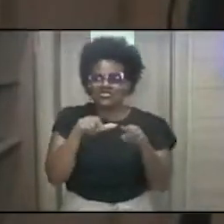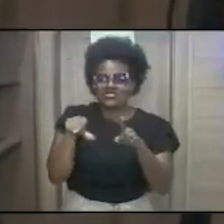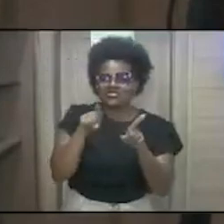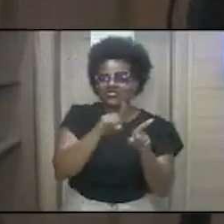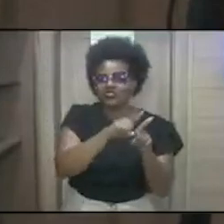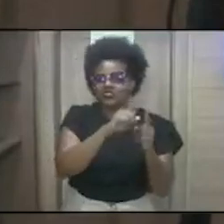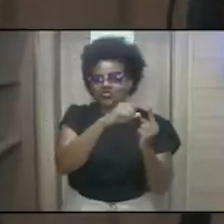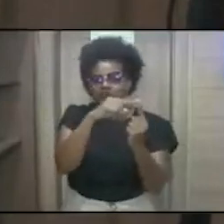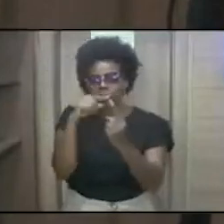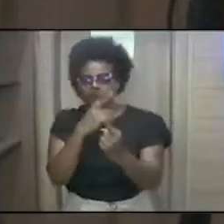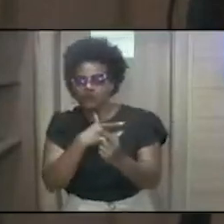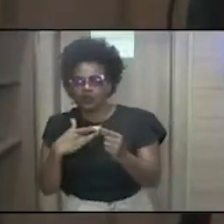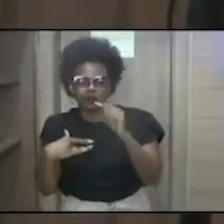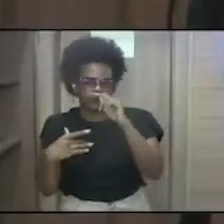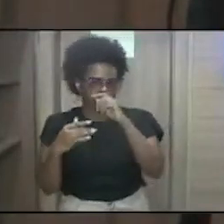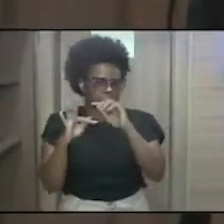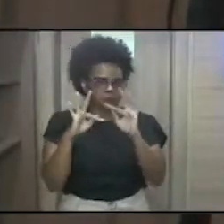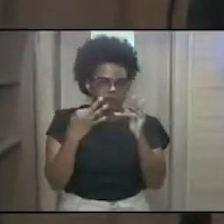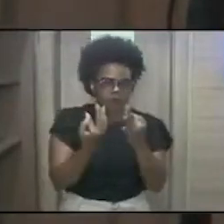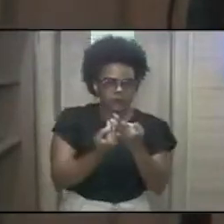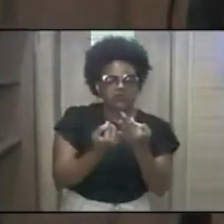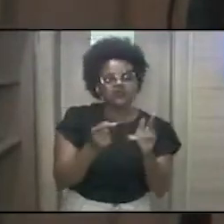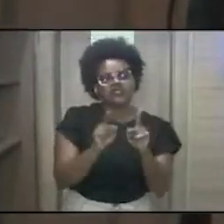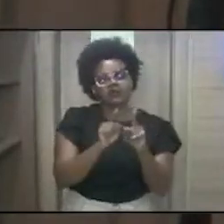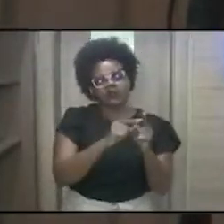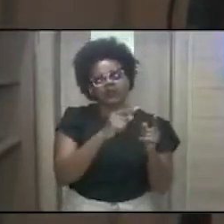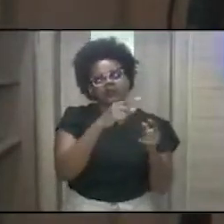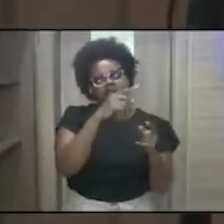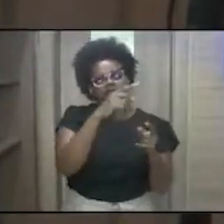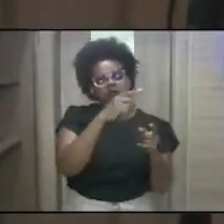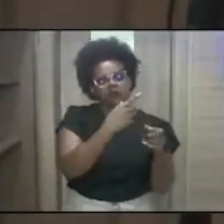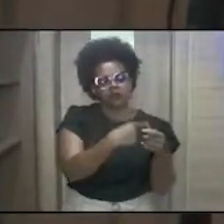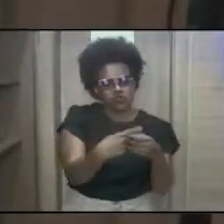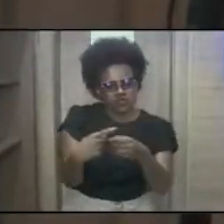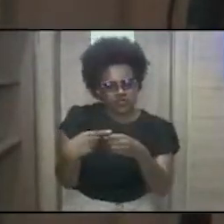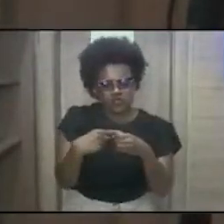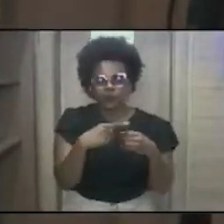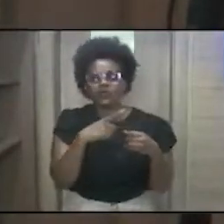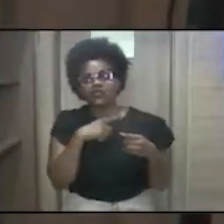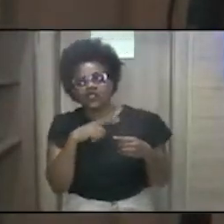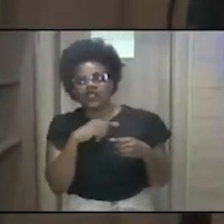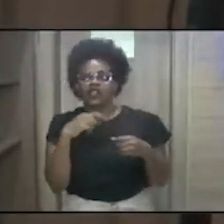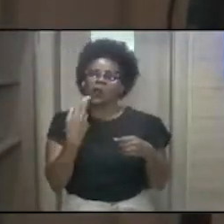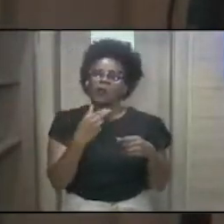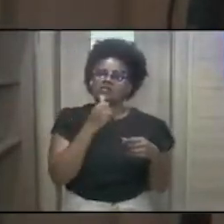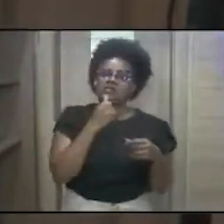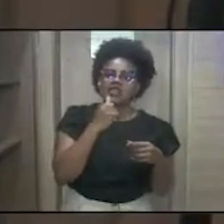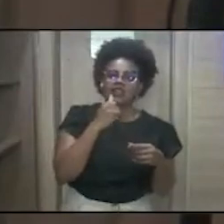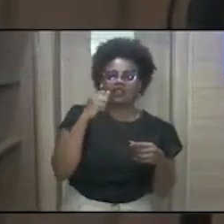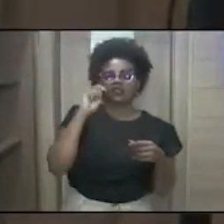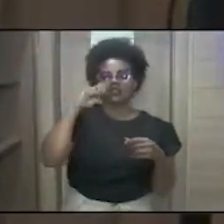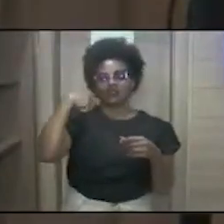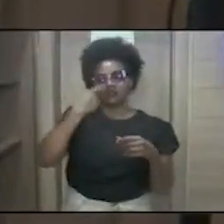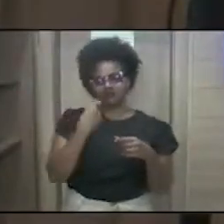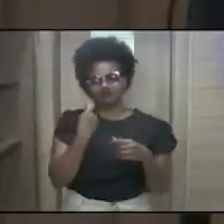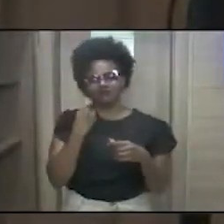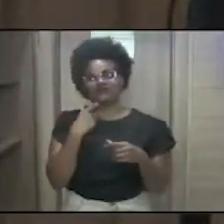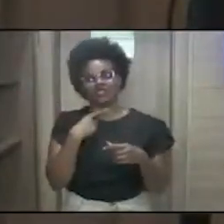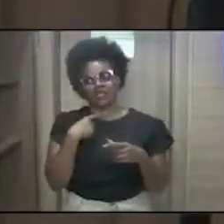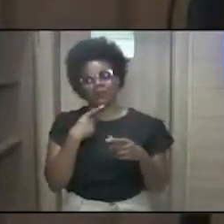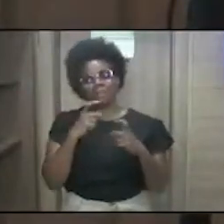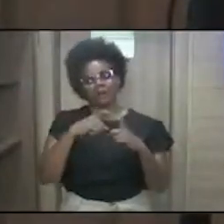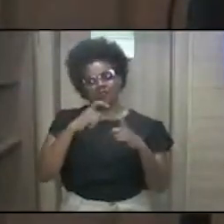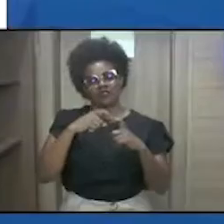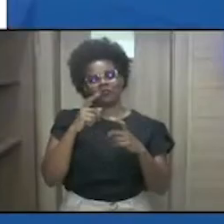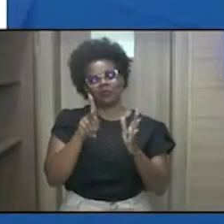da saúde da família em municípios com e sem centros de especialidade odontológica, que é o CEL. Aqui